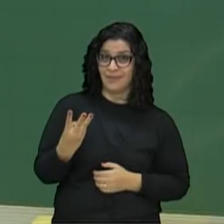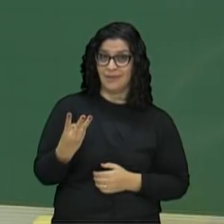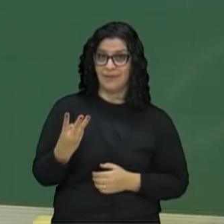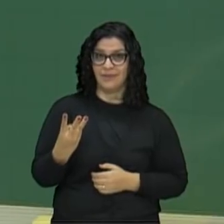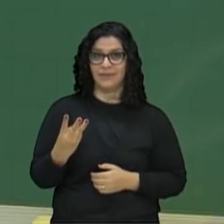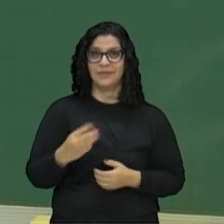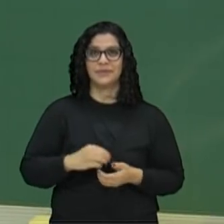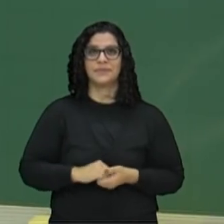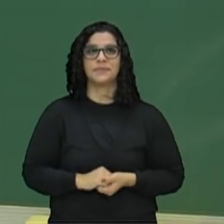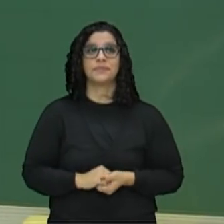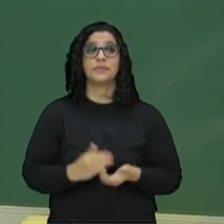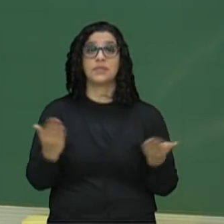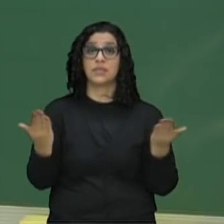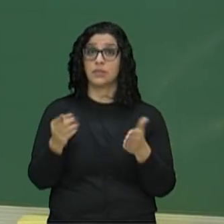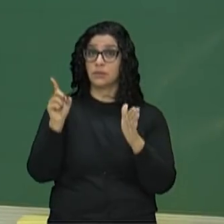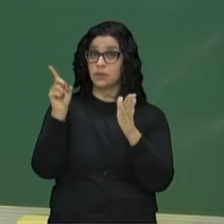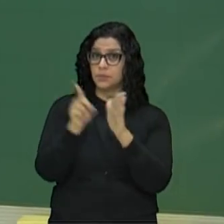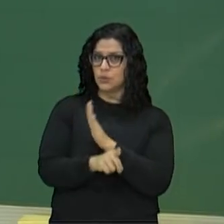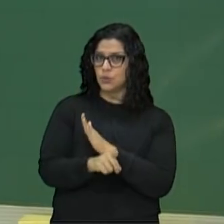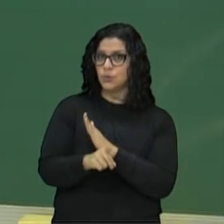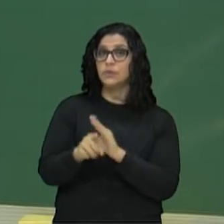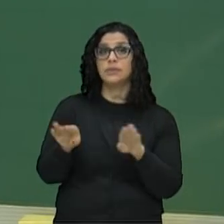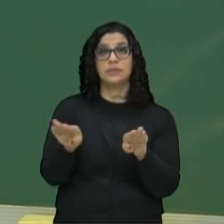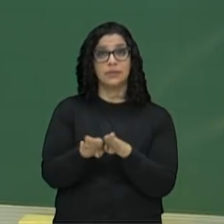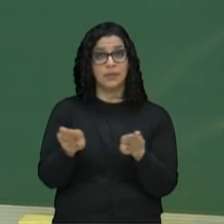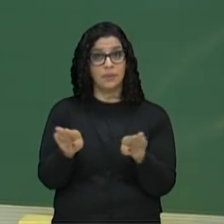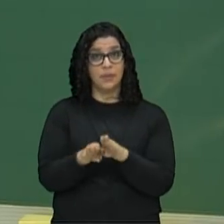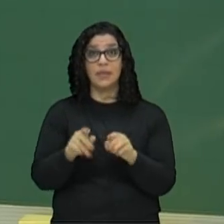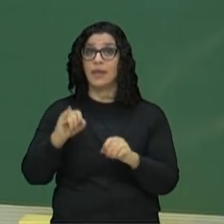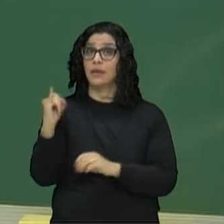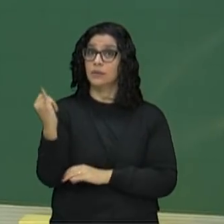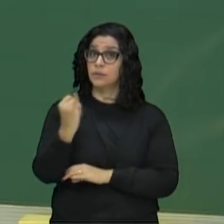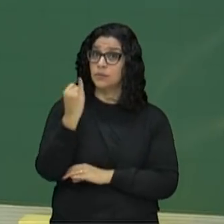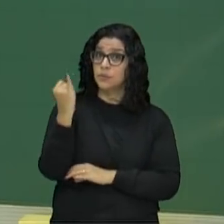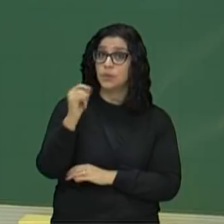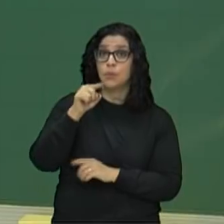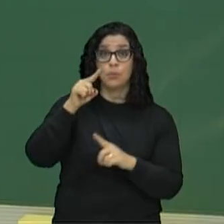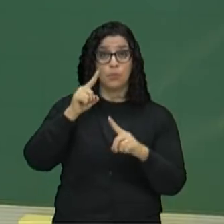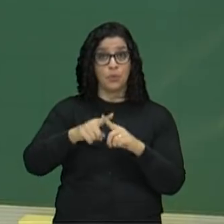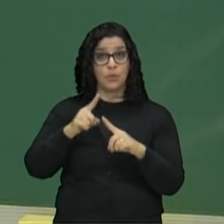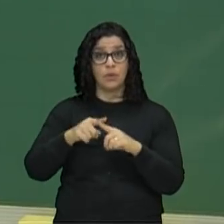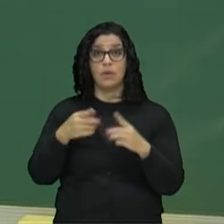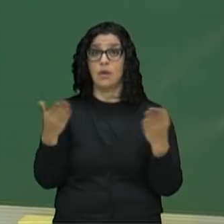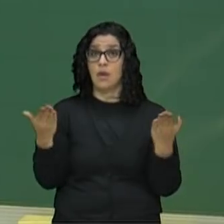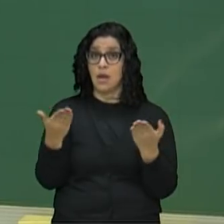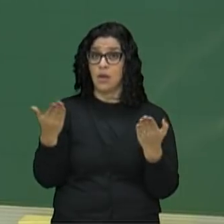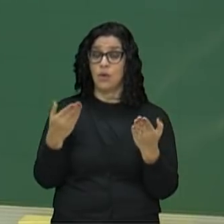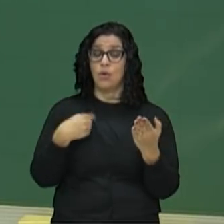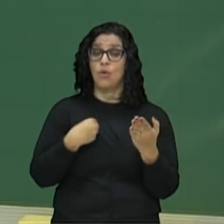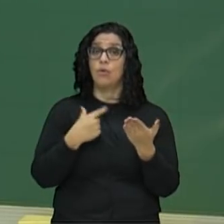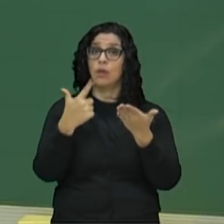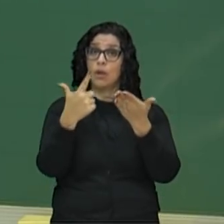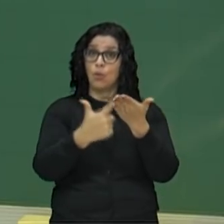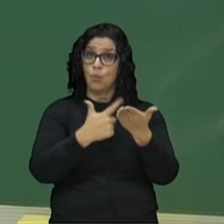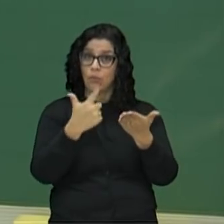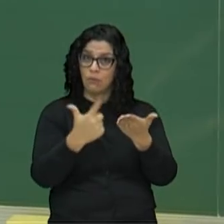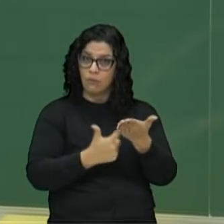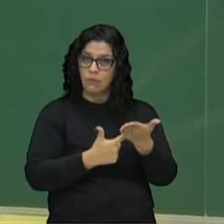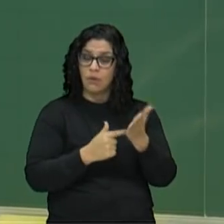Próxima questão. Essa questão é bastante relevante, porque a obra ela